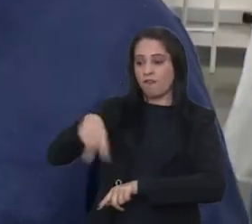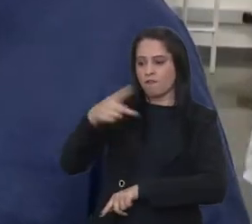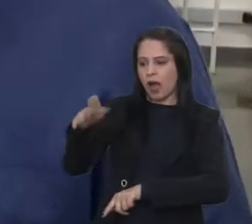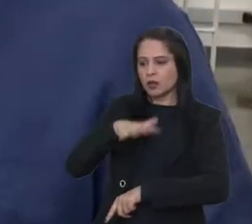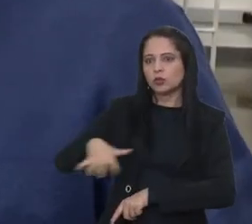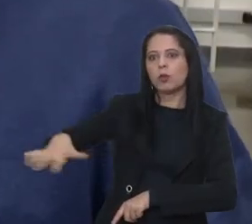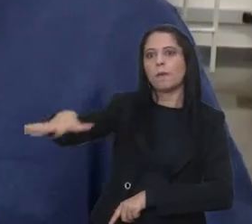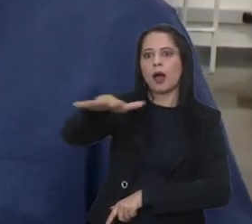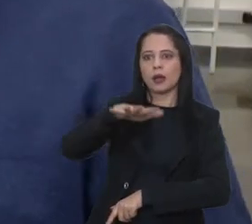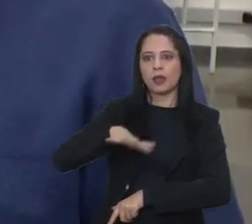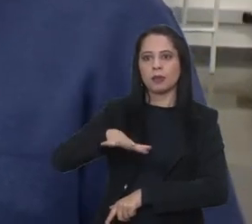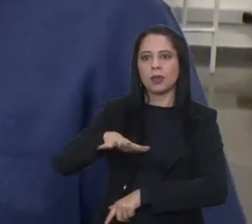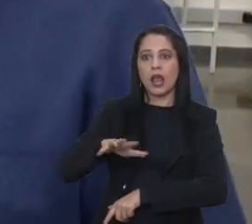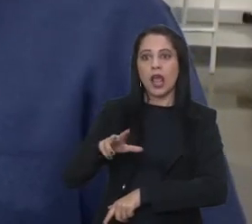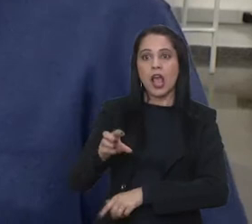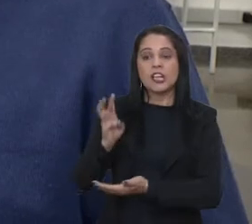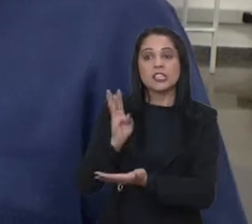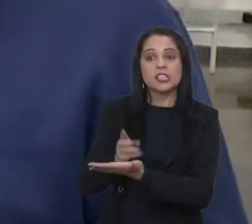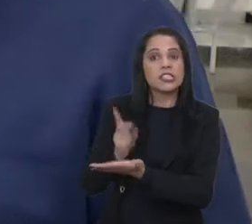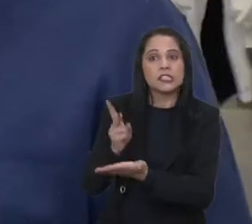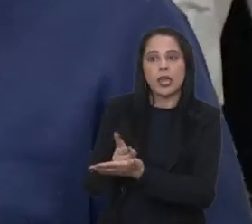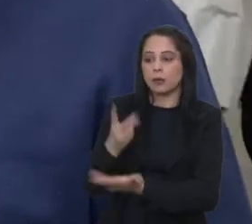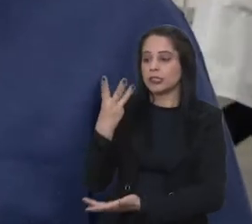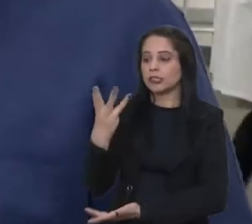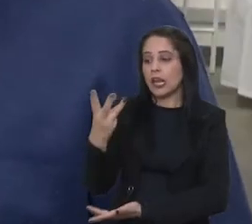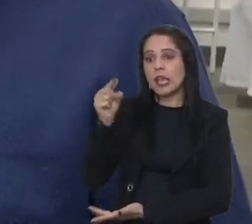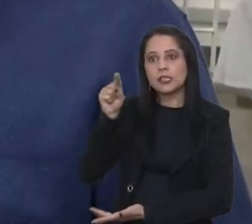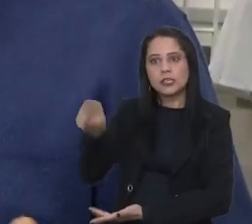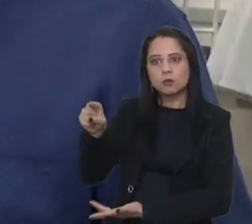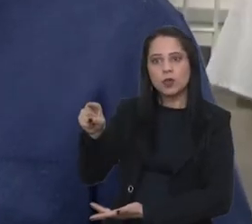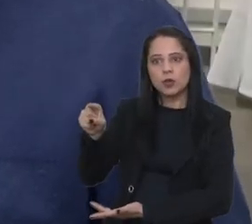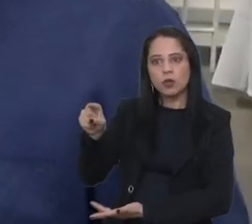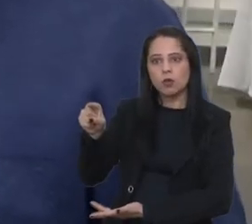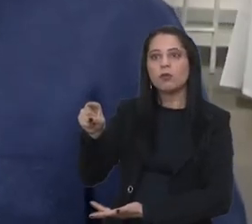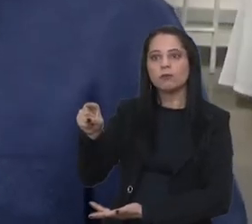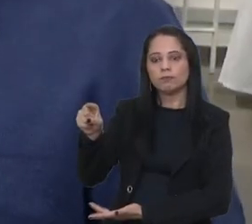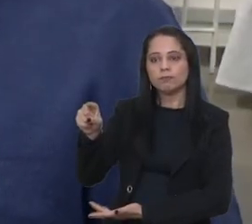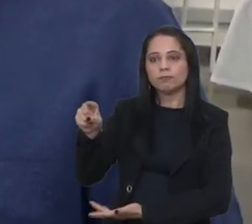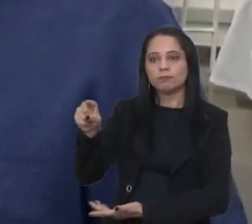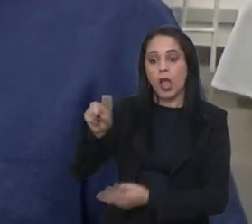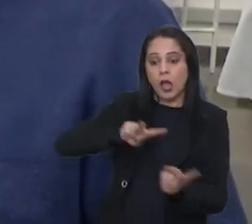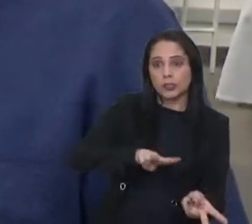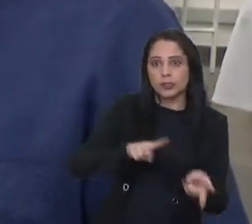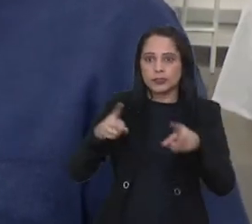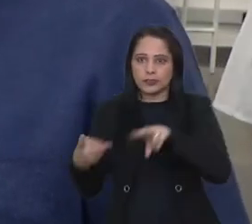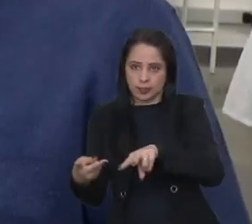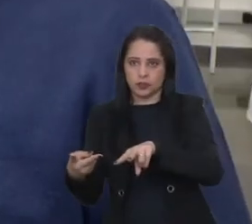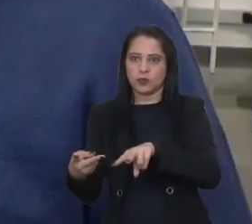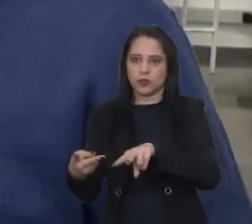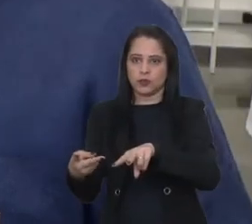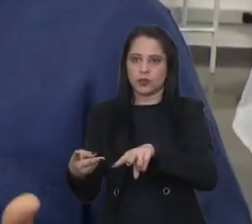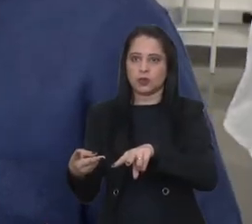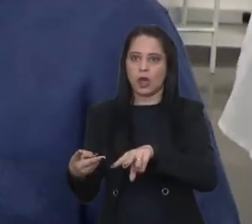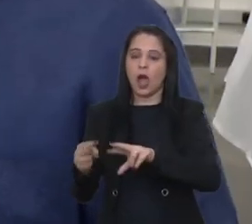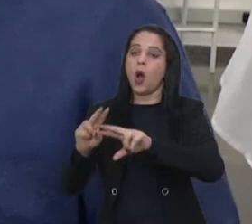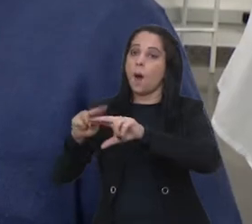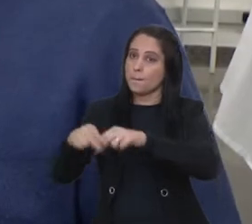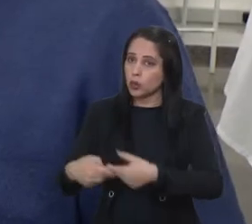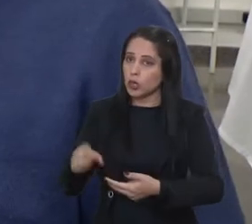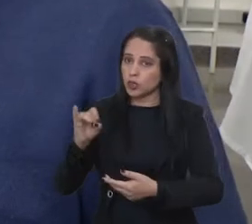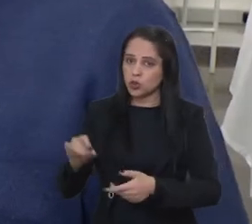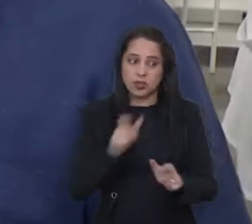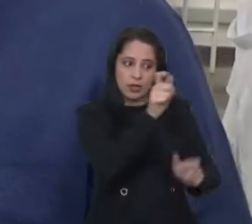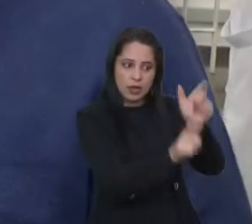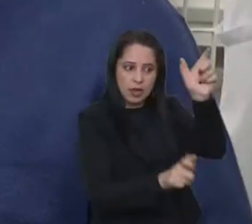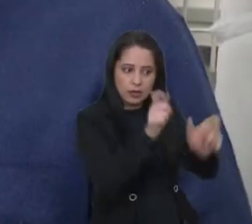aqui em São José em todo o região do Vale do Paraíba e realiza em média 3.500 as transfusões por mês então a gente só